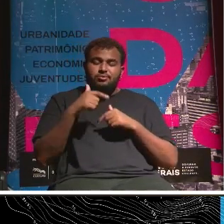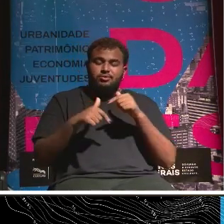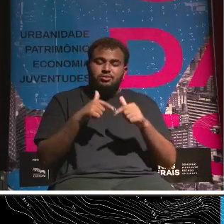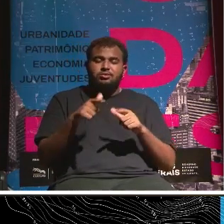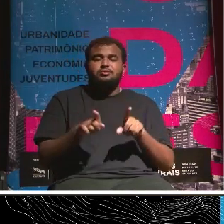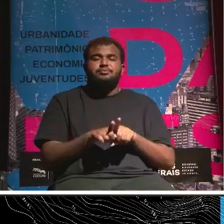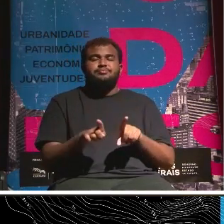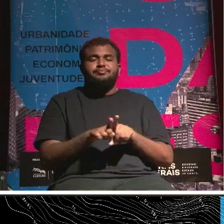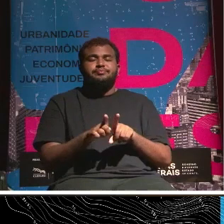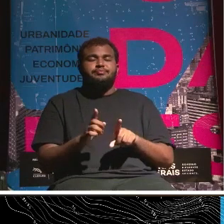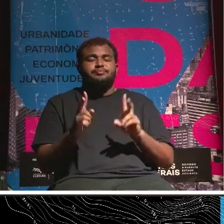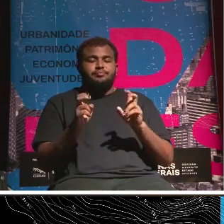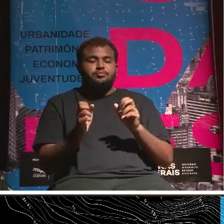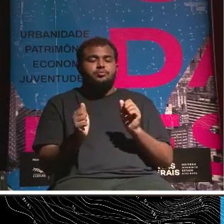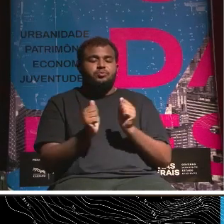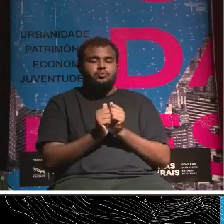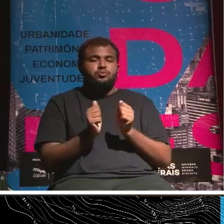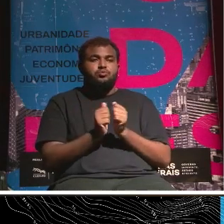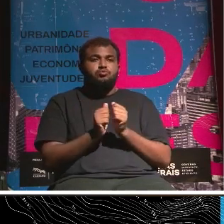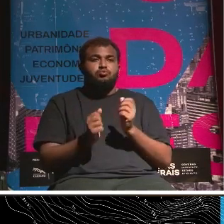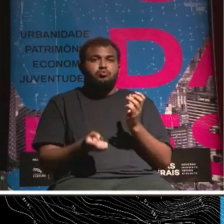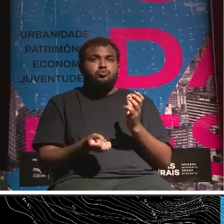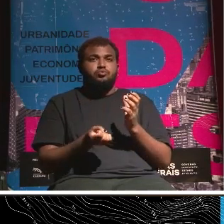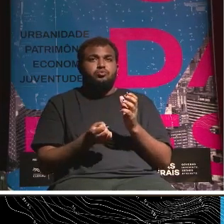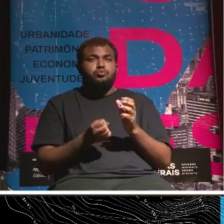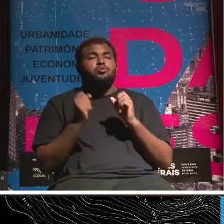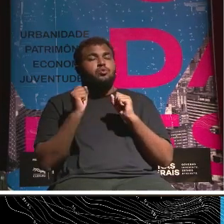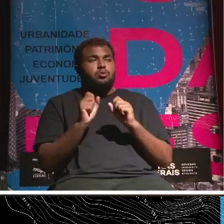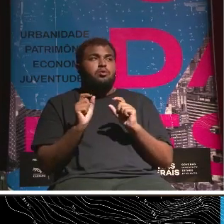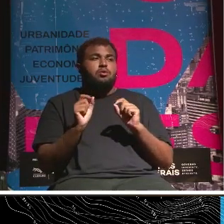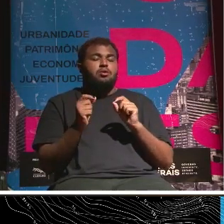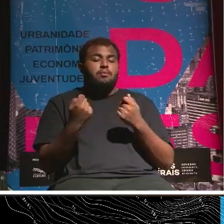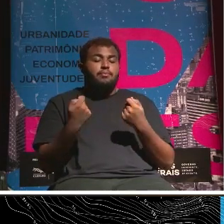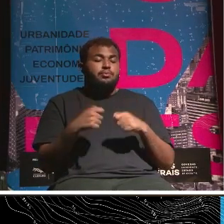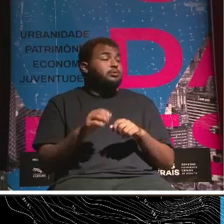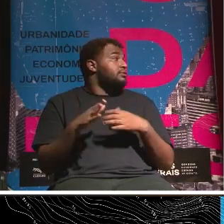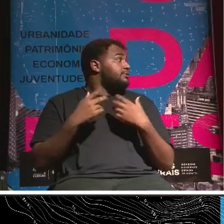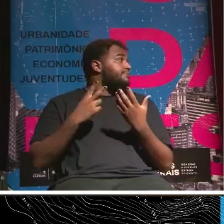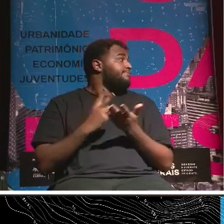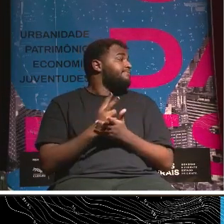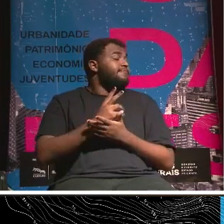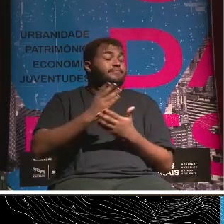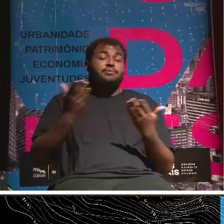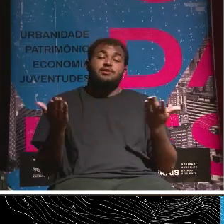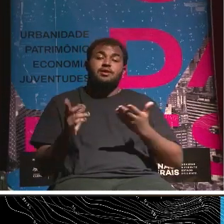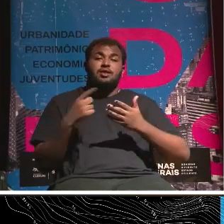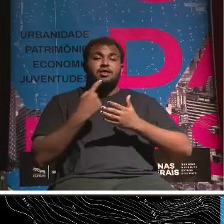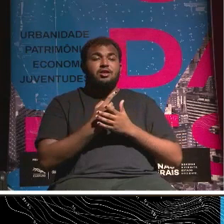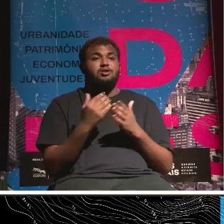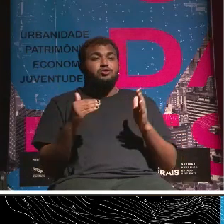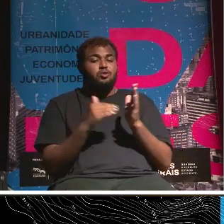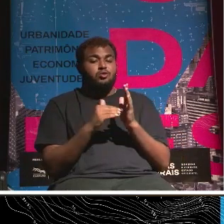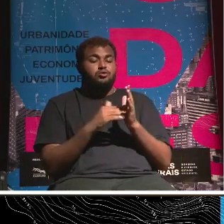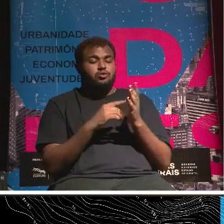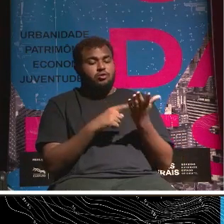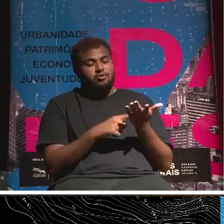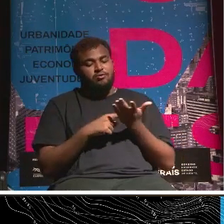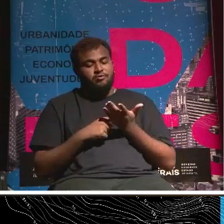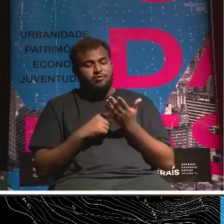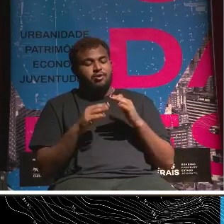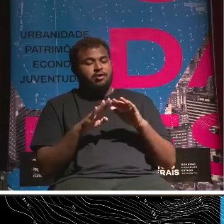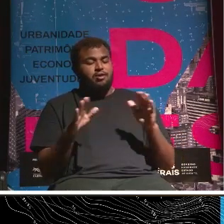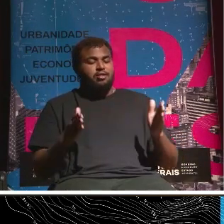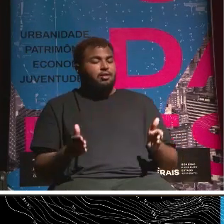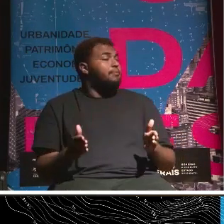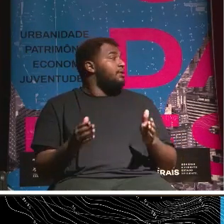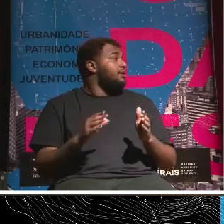aí de construção dos indicadores e do que é possível? Então, vamos seguir. Vamos agora para a nossa última convidada da mesa,